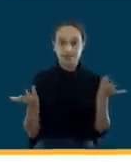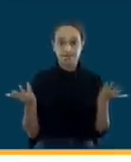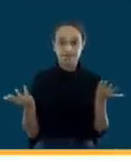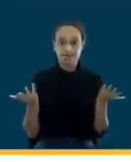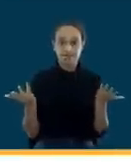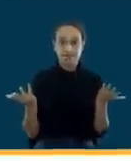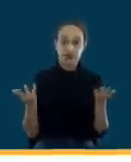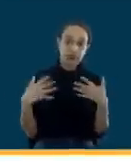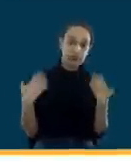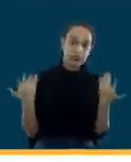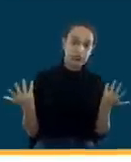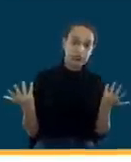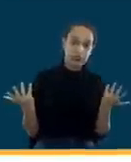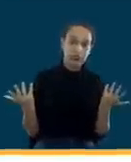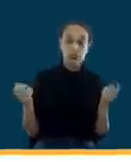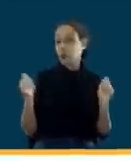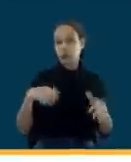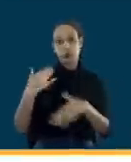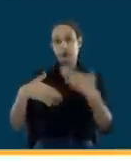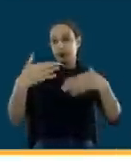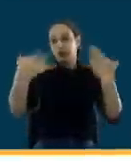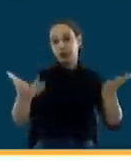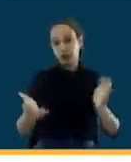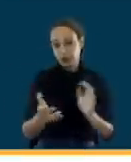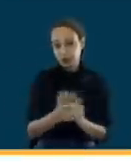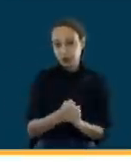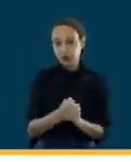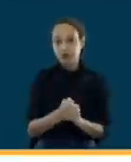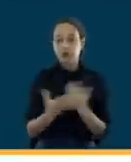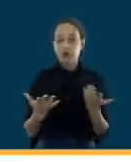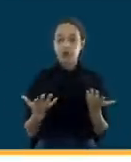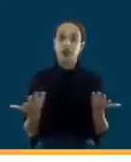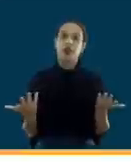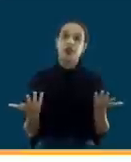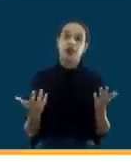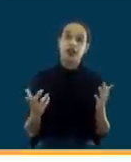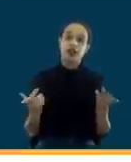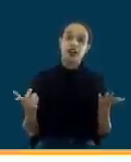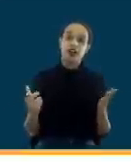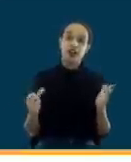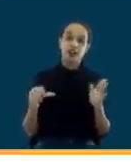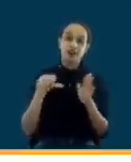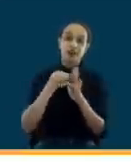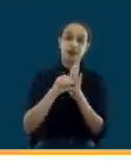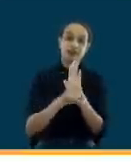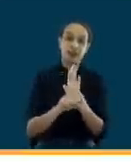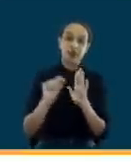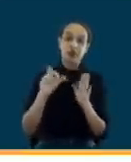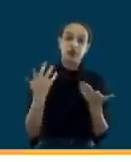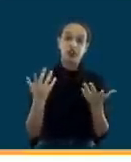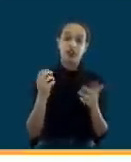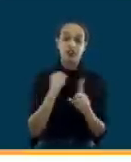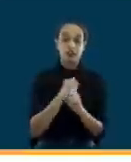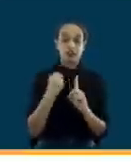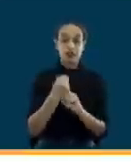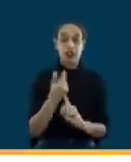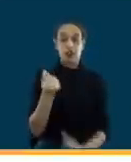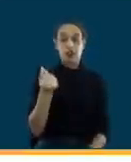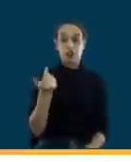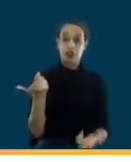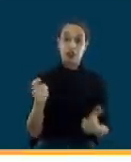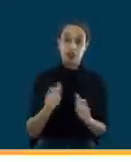digamos, ser desenvolvidas. A precarização, né, da situação socioeconômica da maior parte das